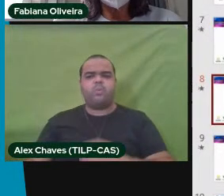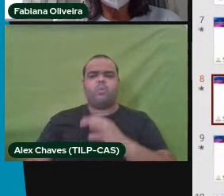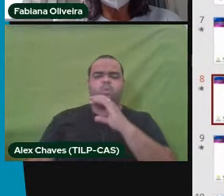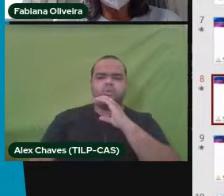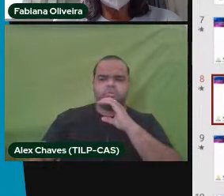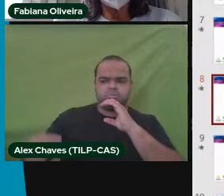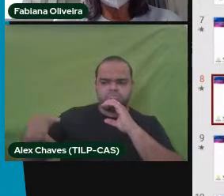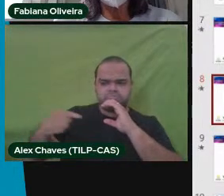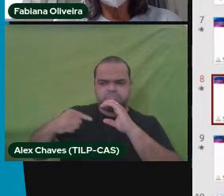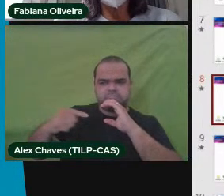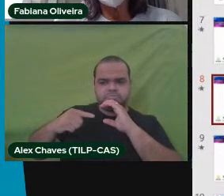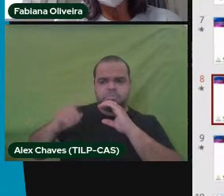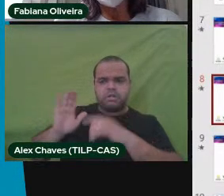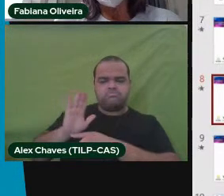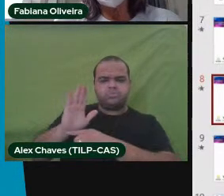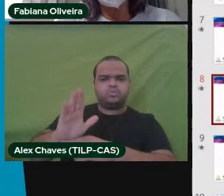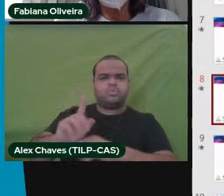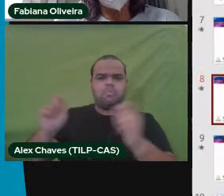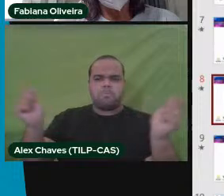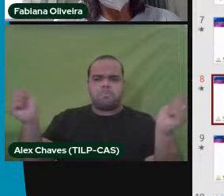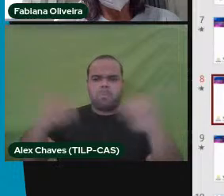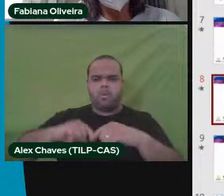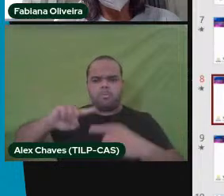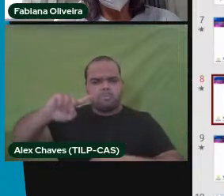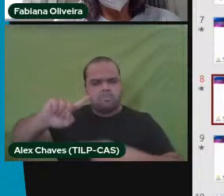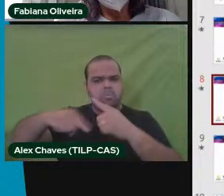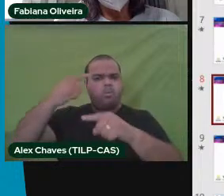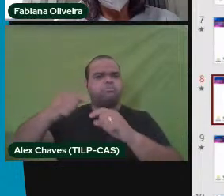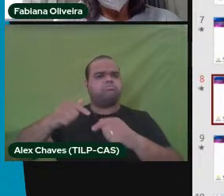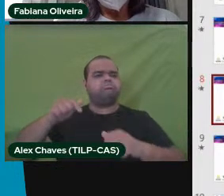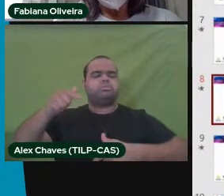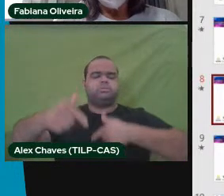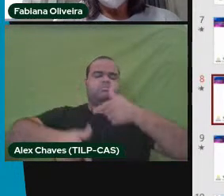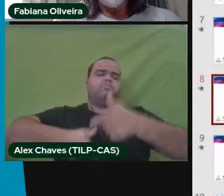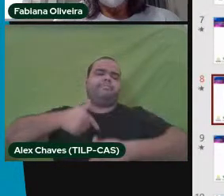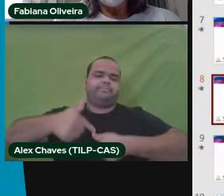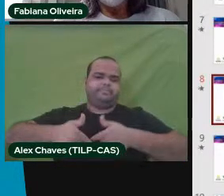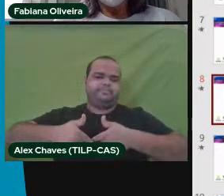que potencialize o sujeito para agir?